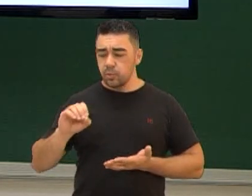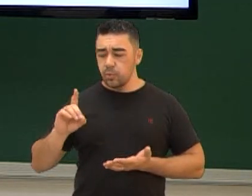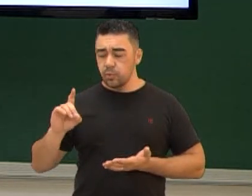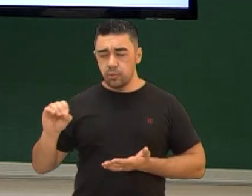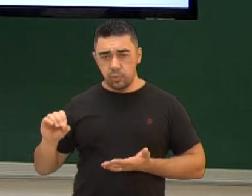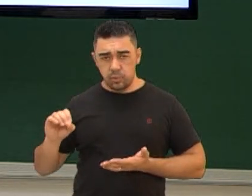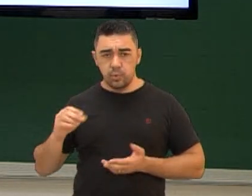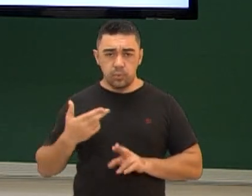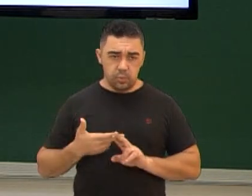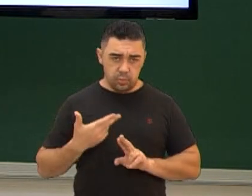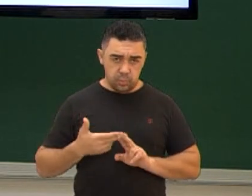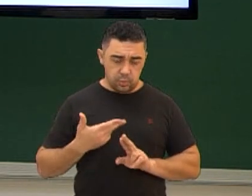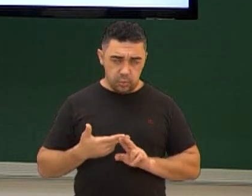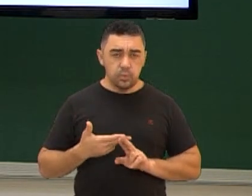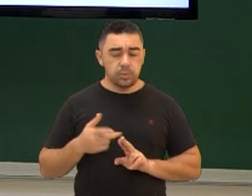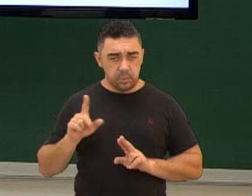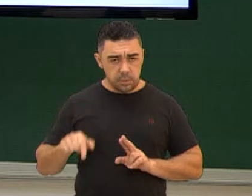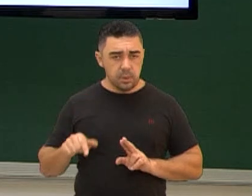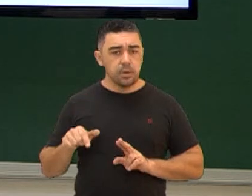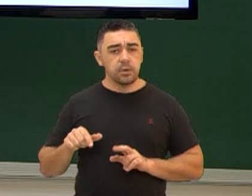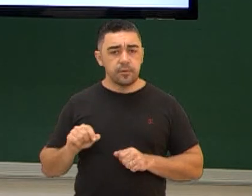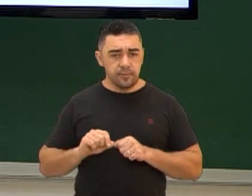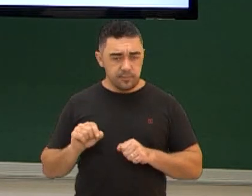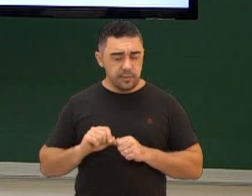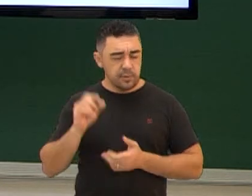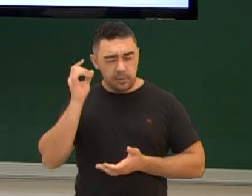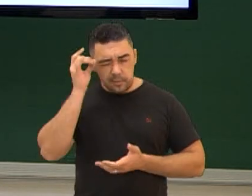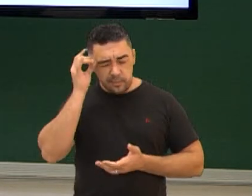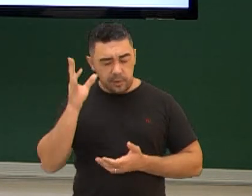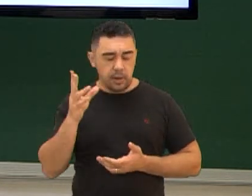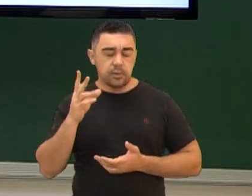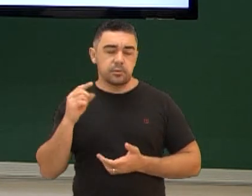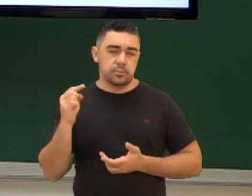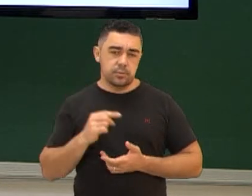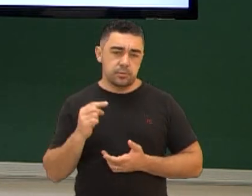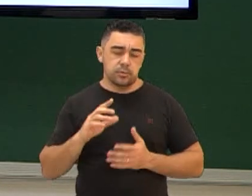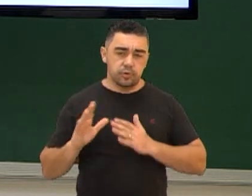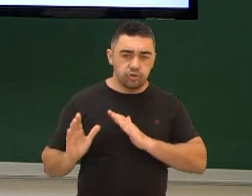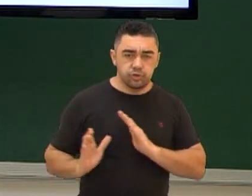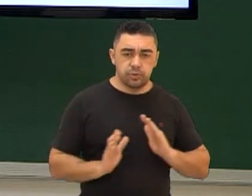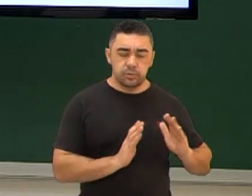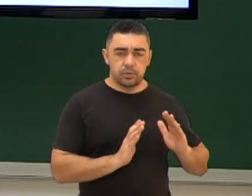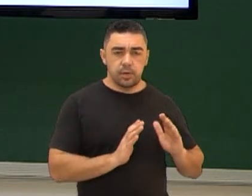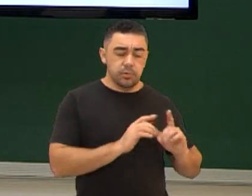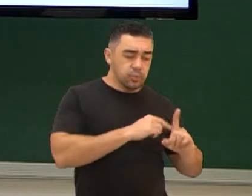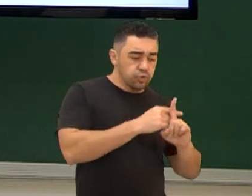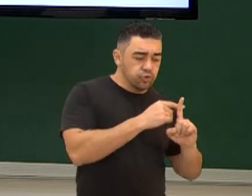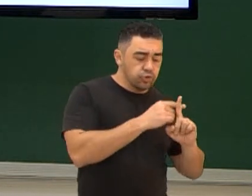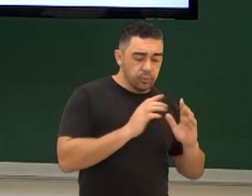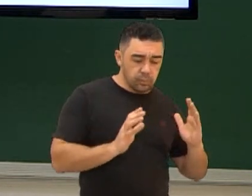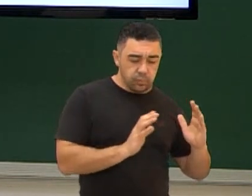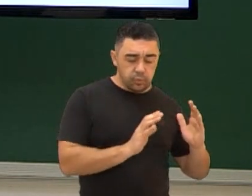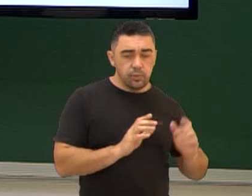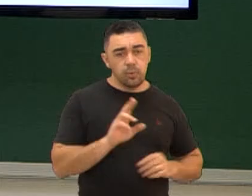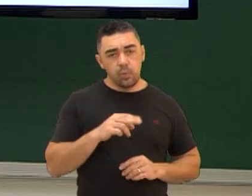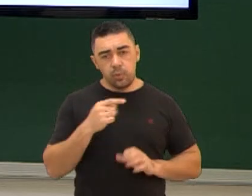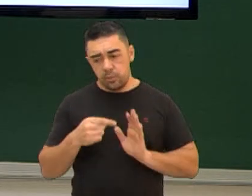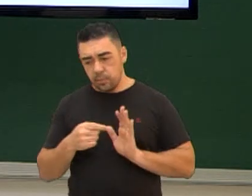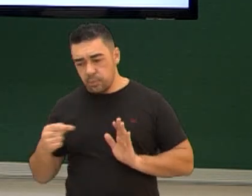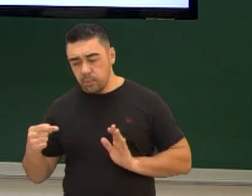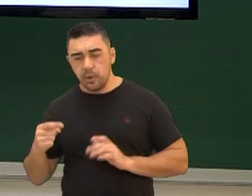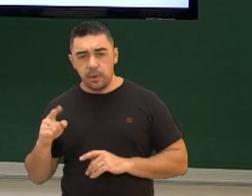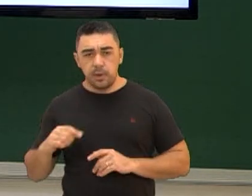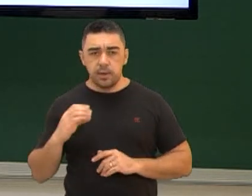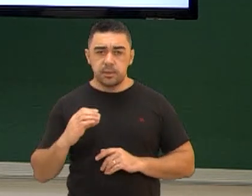usado um trabalho com material fácil de polarizar, né, que é o silício dopado.